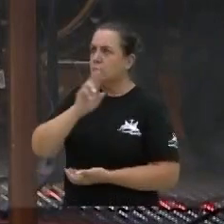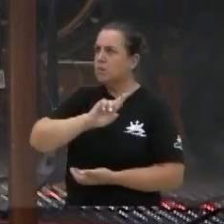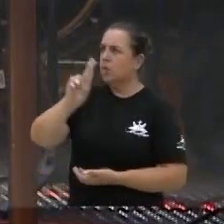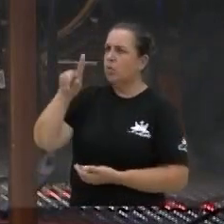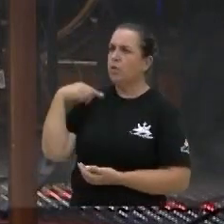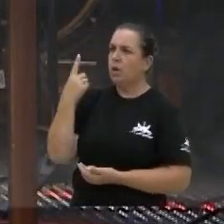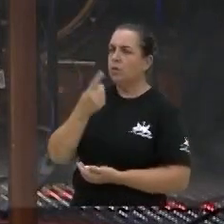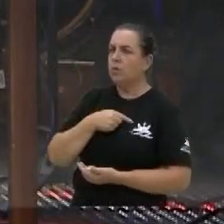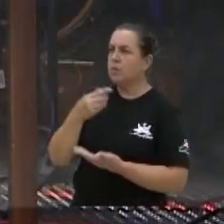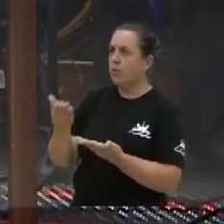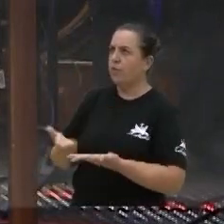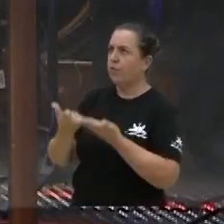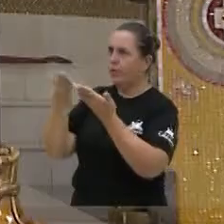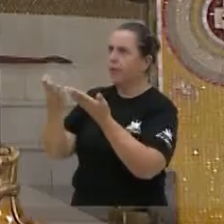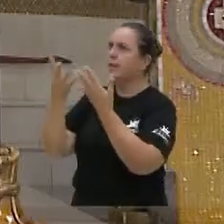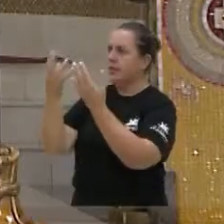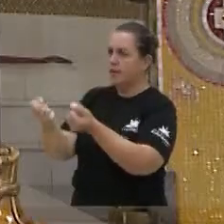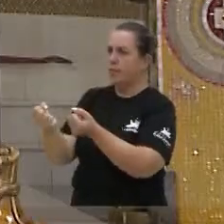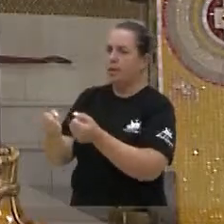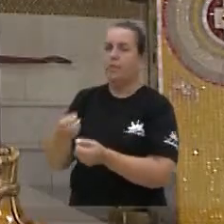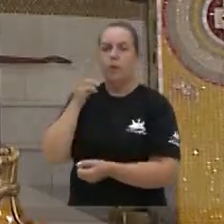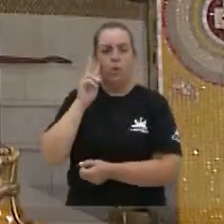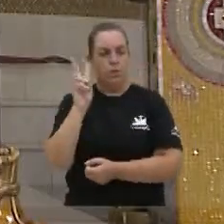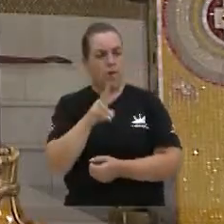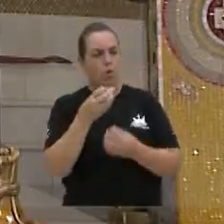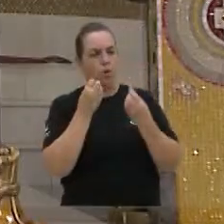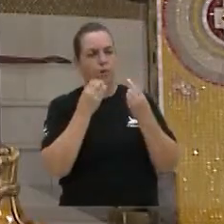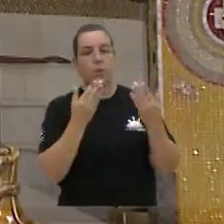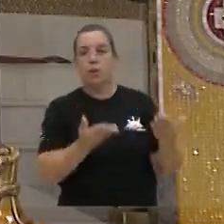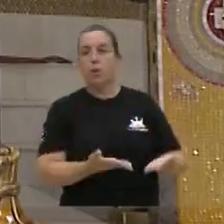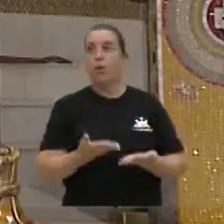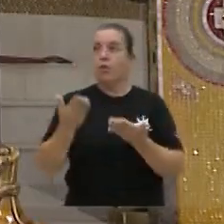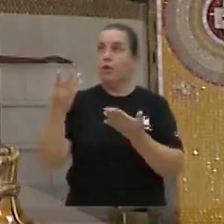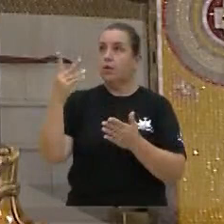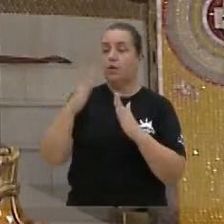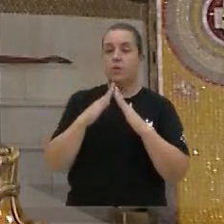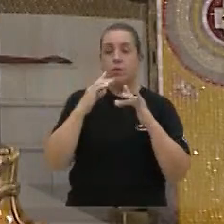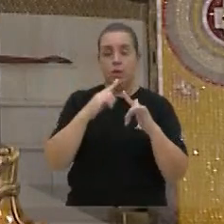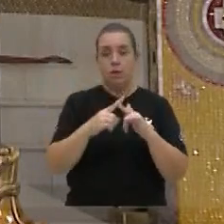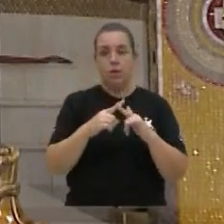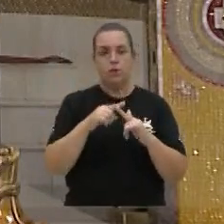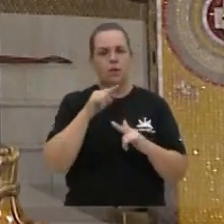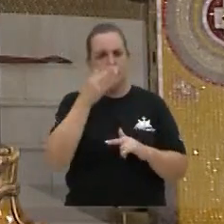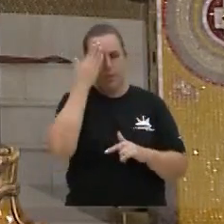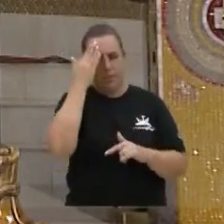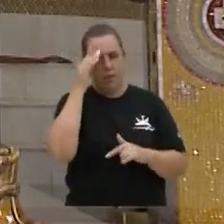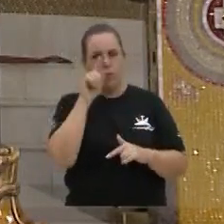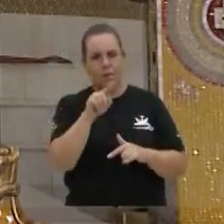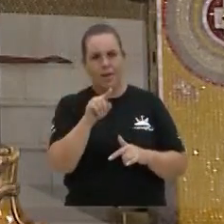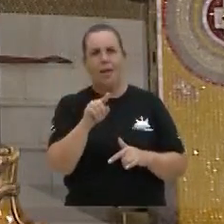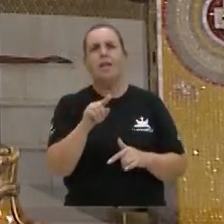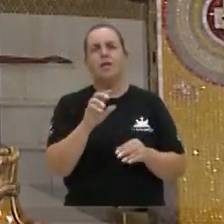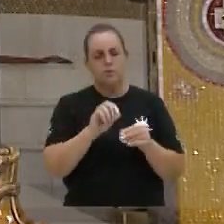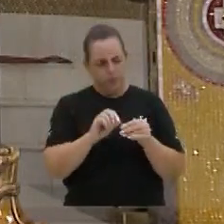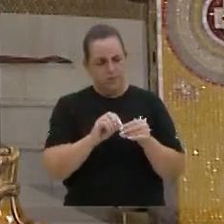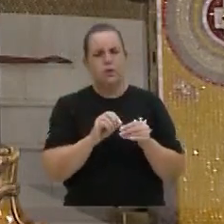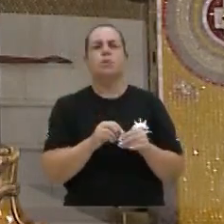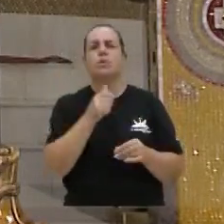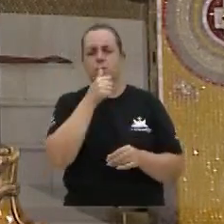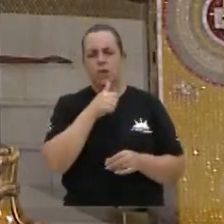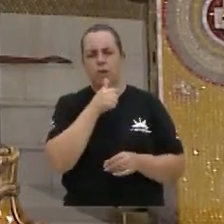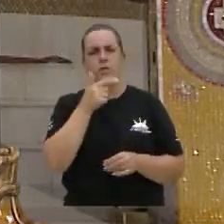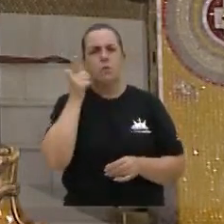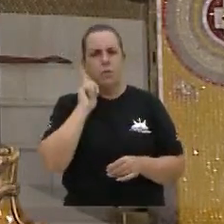ó Senhor, a nossa oferta. Olhai com bondade a oferenda da vossa igreja, reconhecei o sacrifício que nos